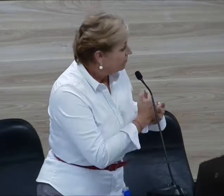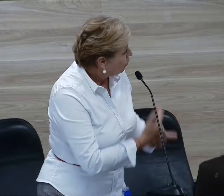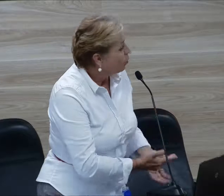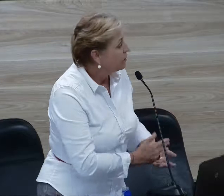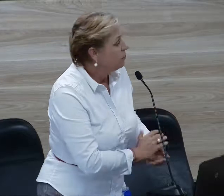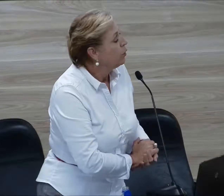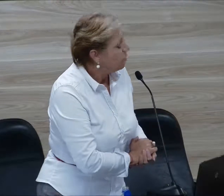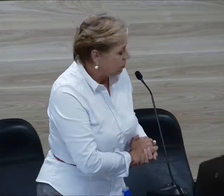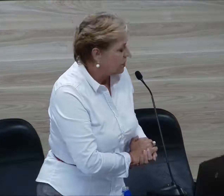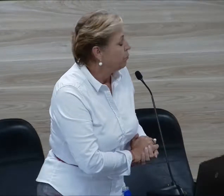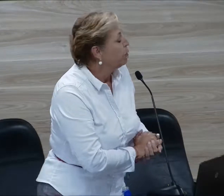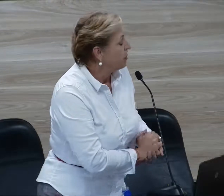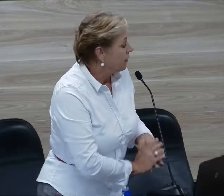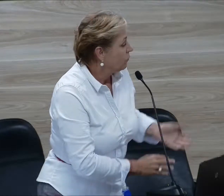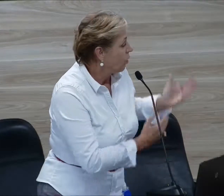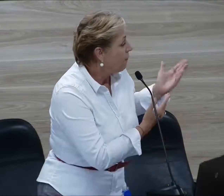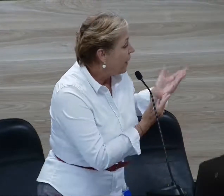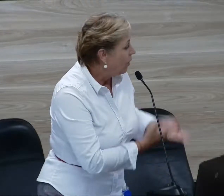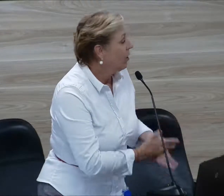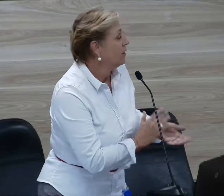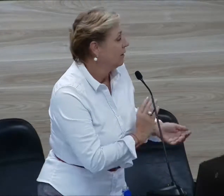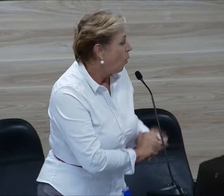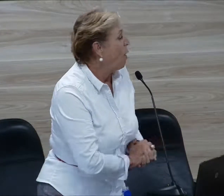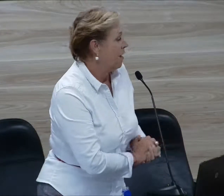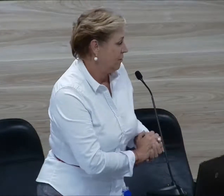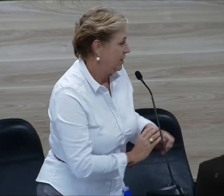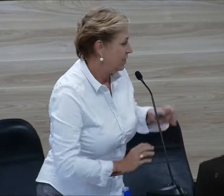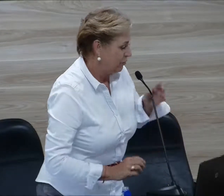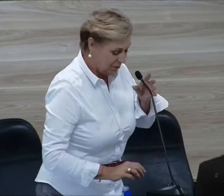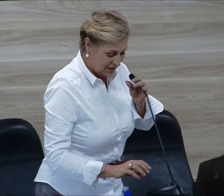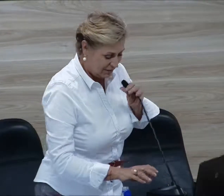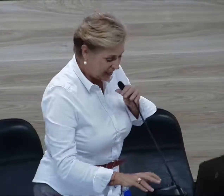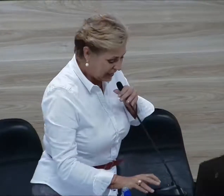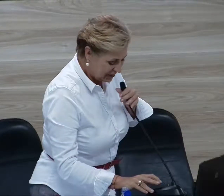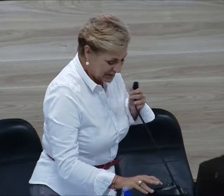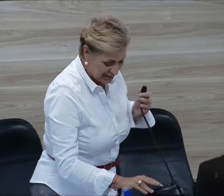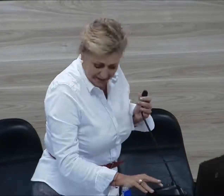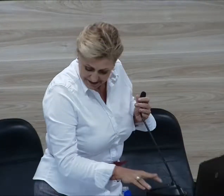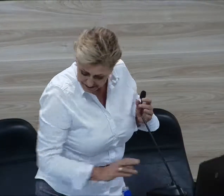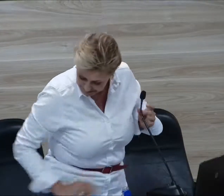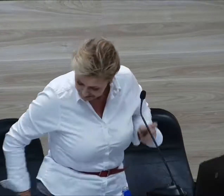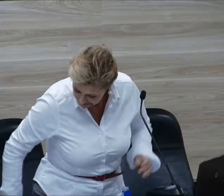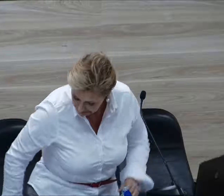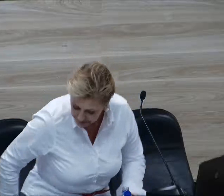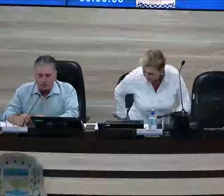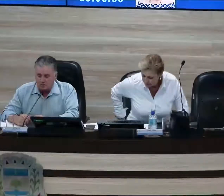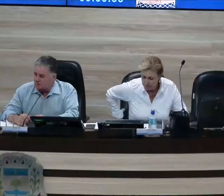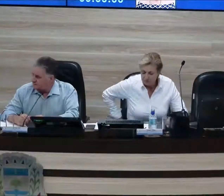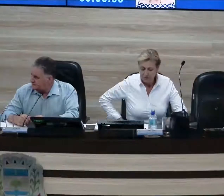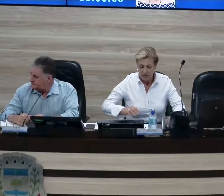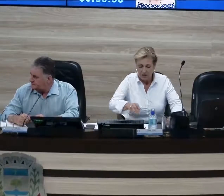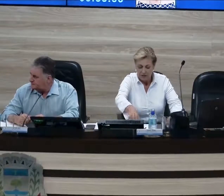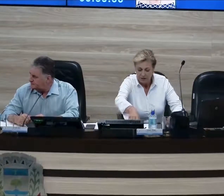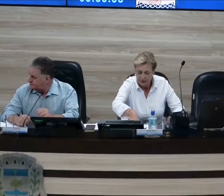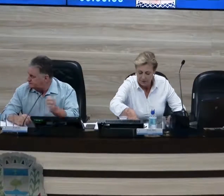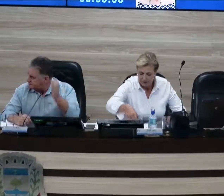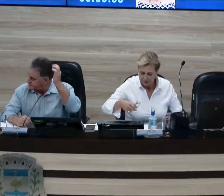puder contribuir com a maior honra, vereador Vaguinho. Vereador Lubogo.